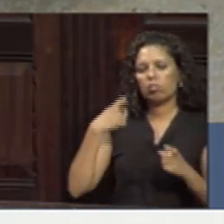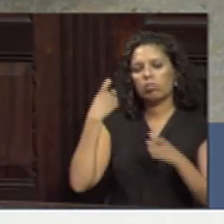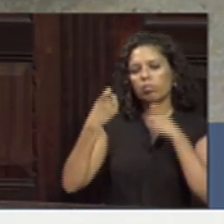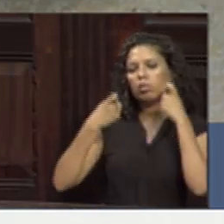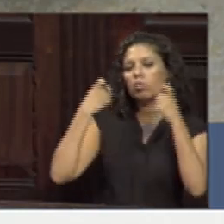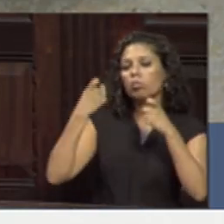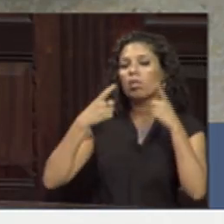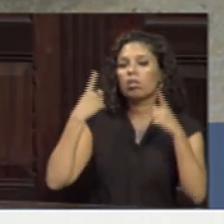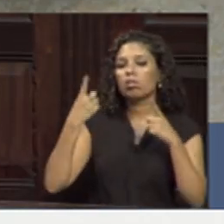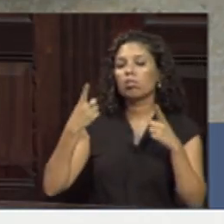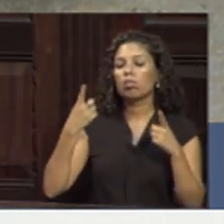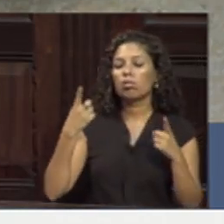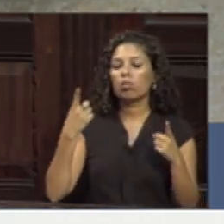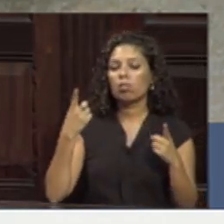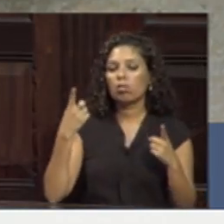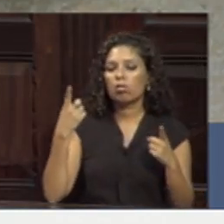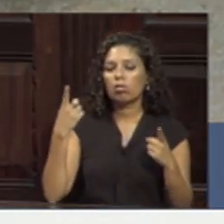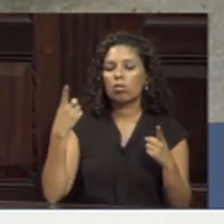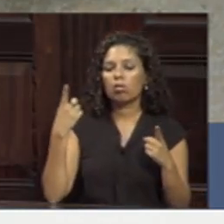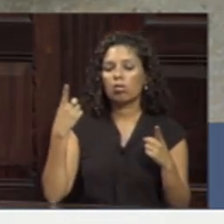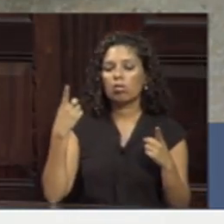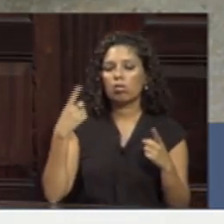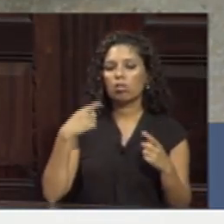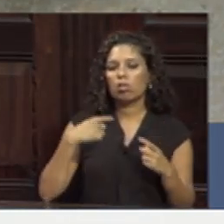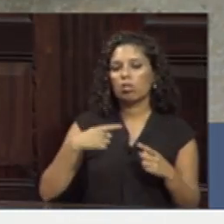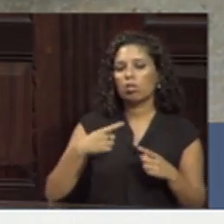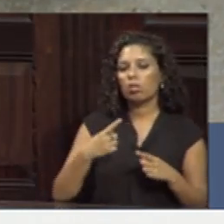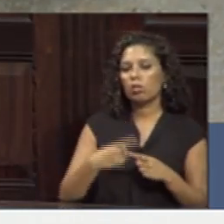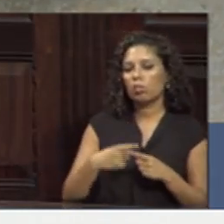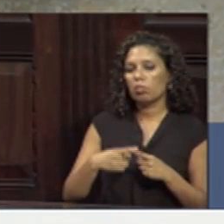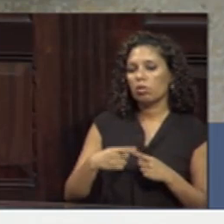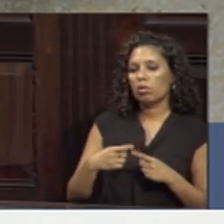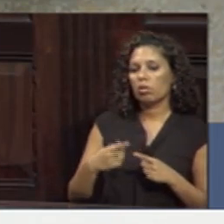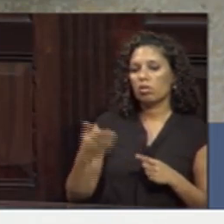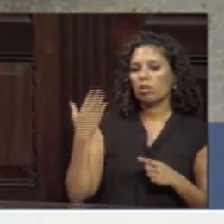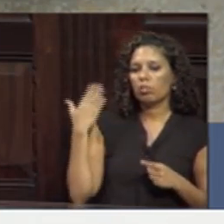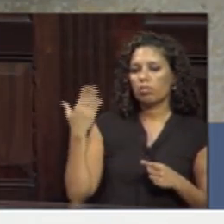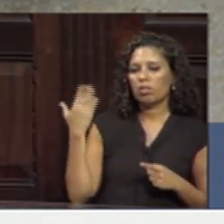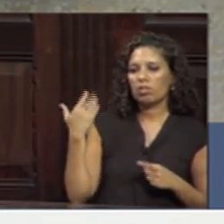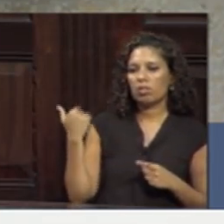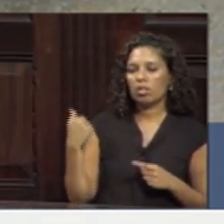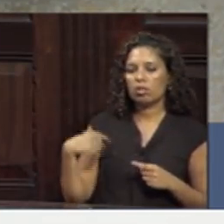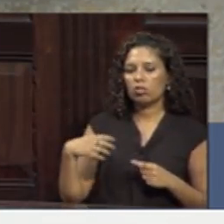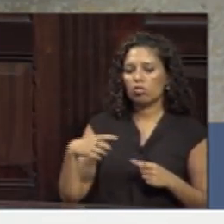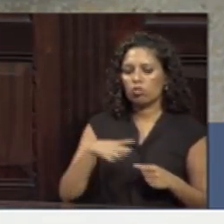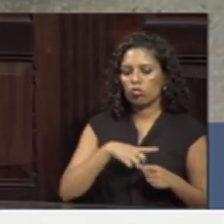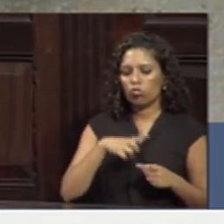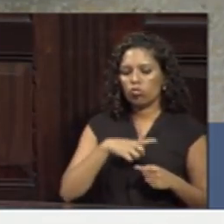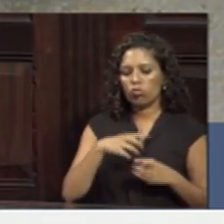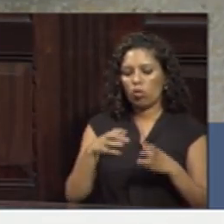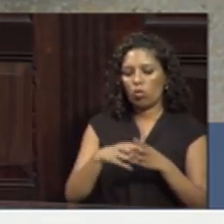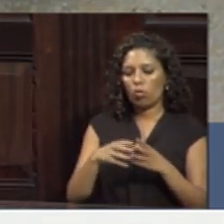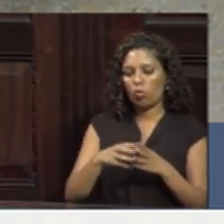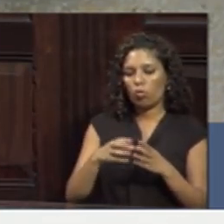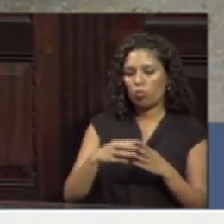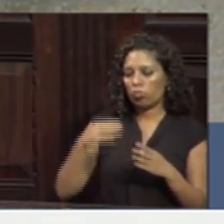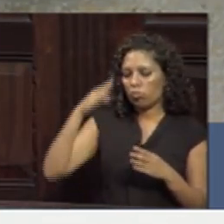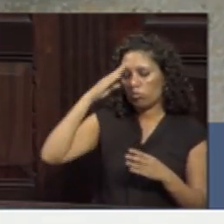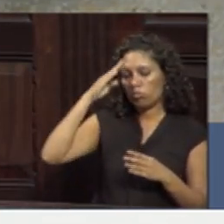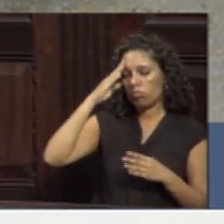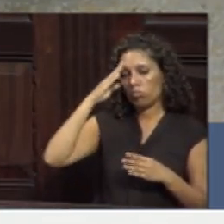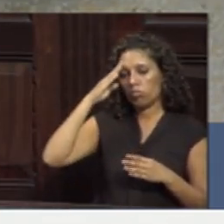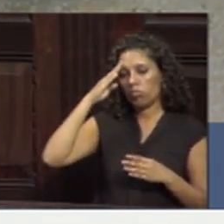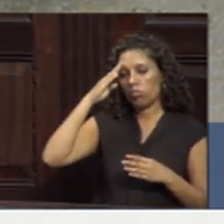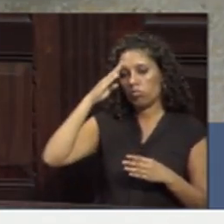de olho, porque foi uma experiência bem sucedida, que haviam grupos paramilitares, com policiais, milicianos, etc.,